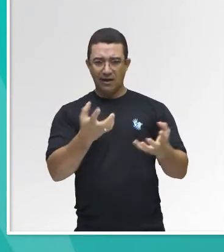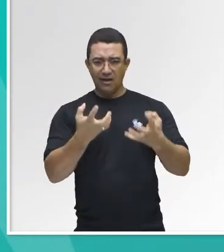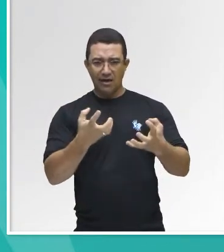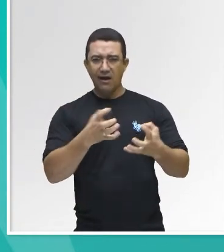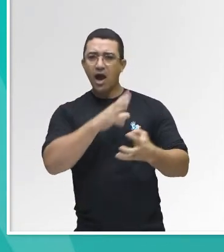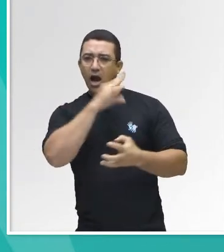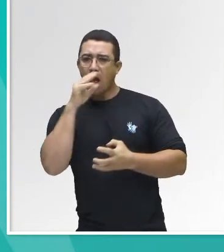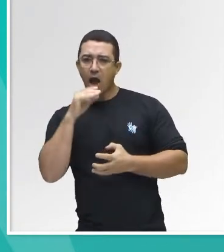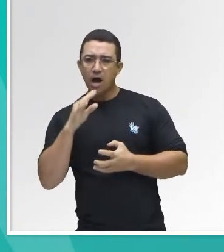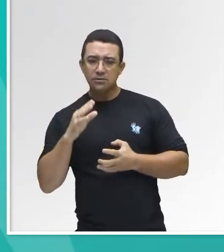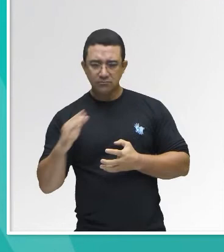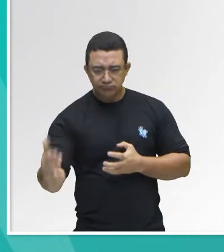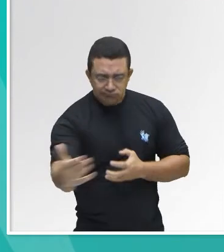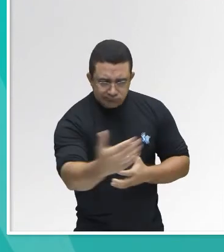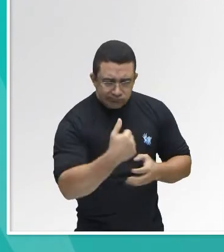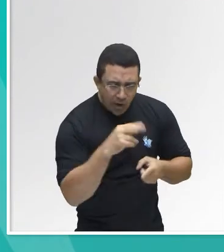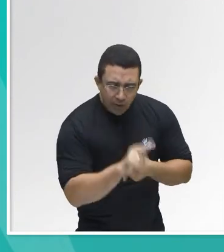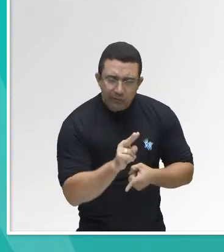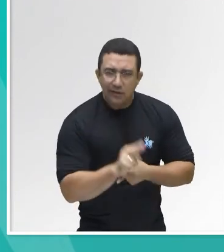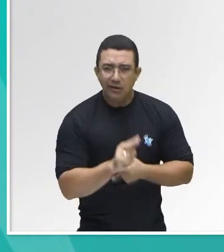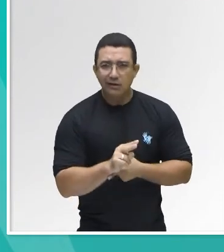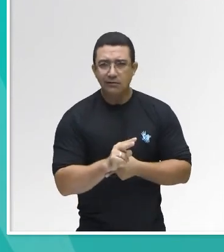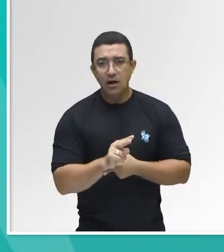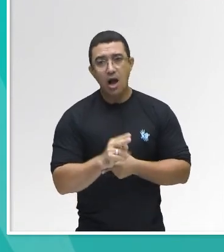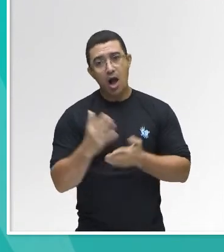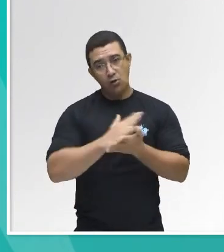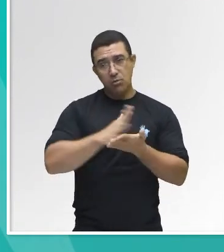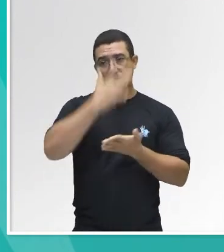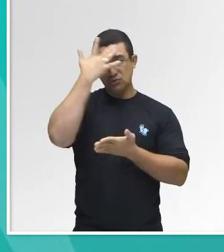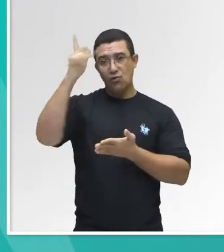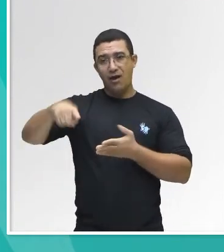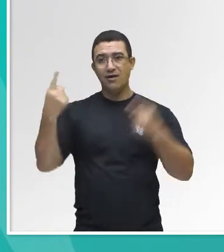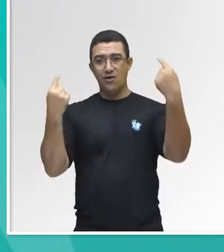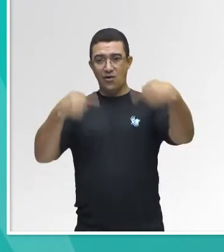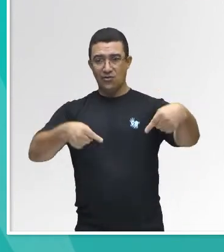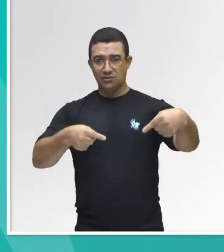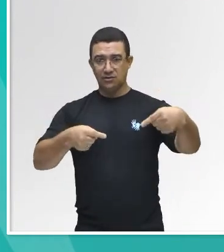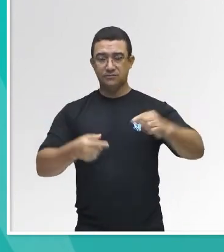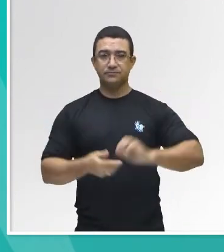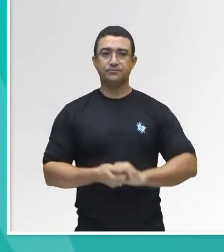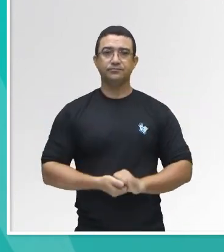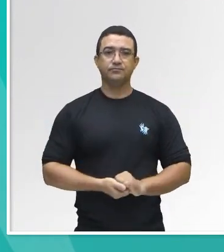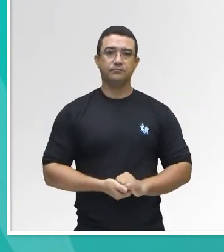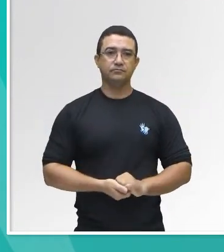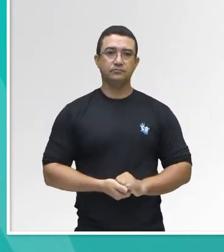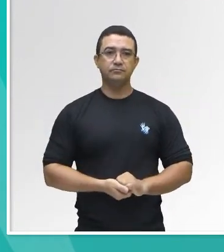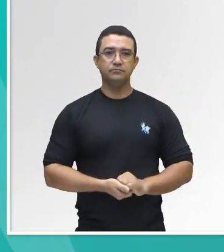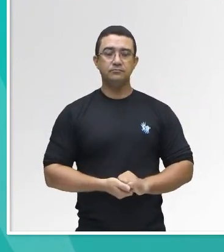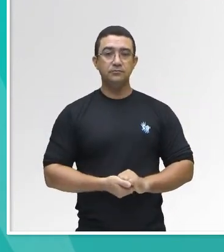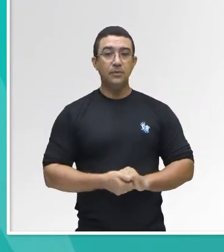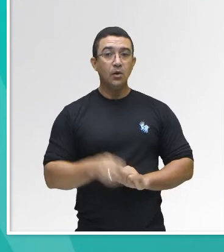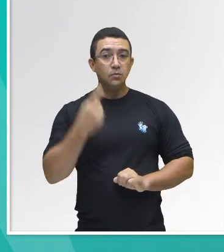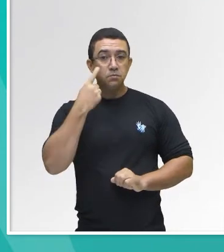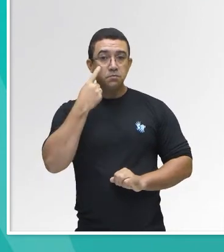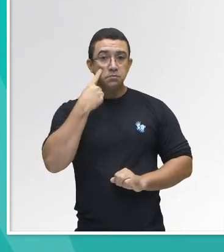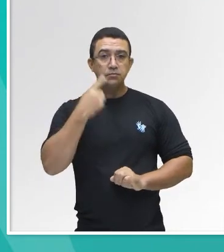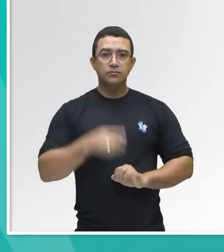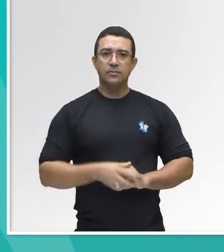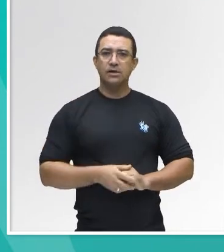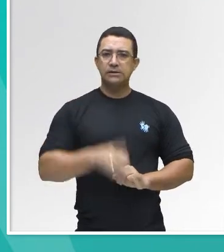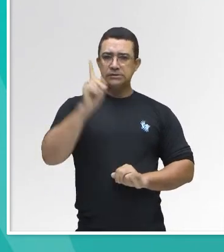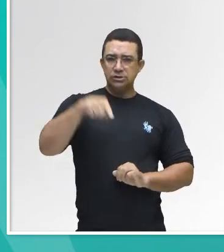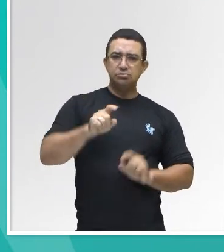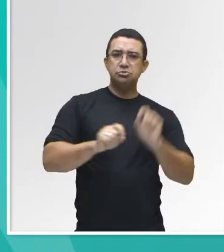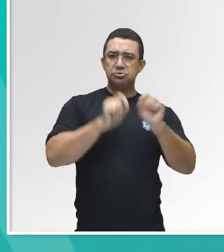Temos aqui, ó, e a gente tem que ficar atento. Observe. E nesse tipo de racionamento que nós